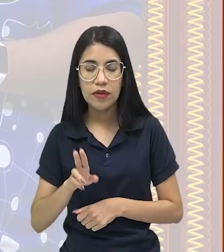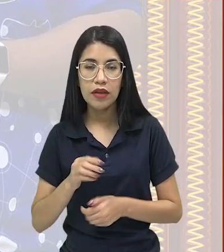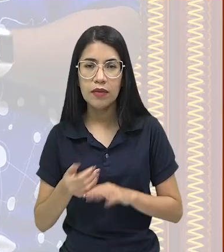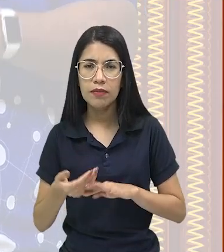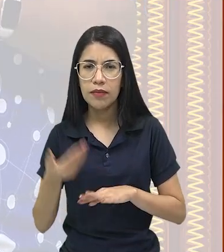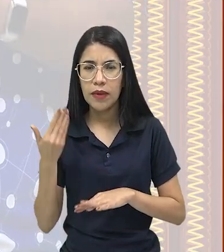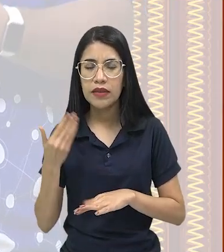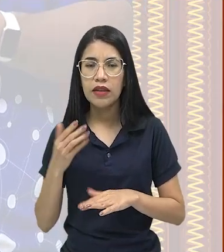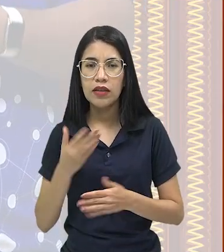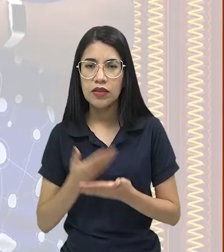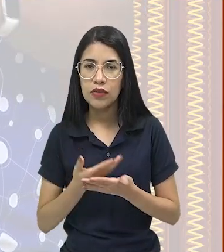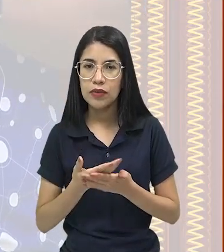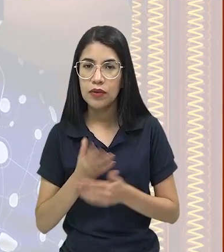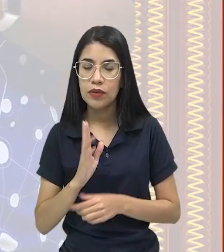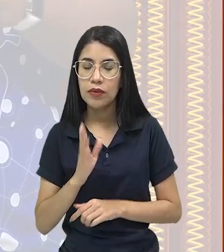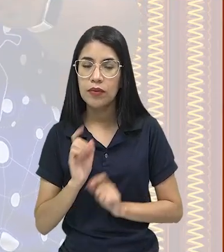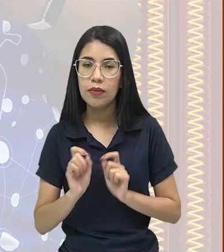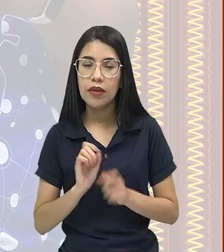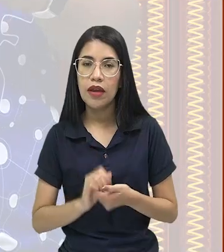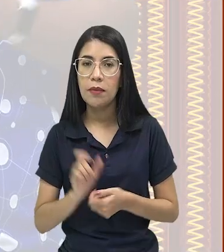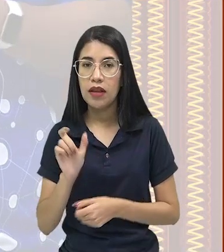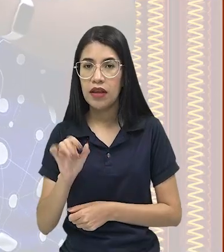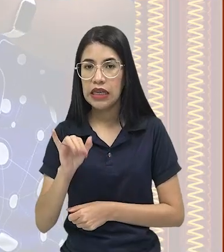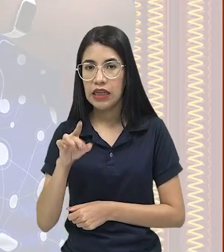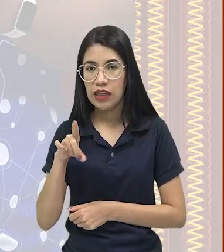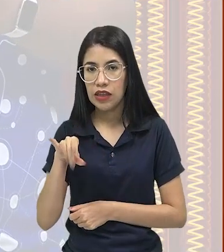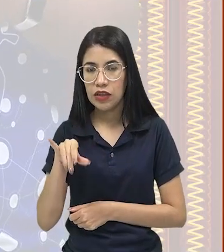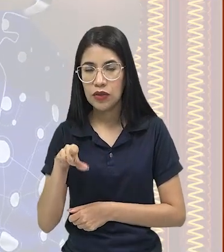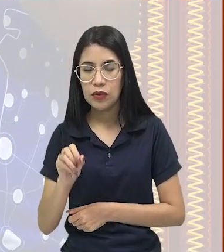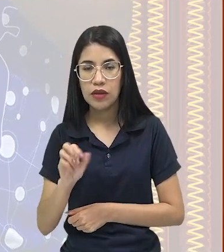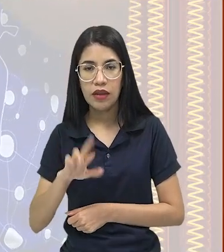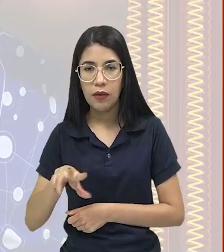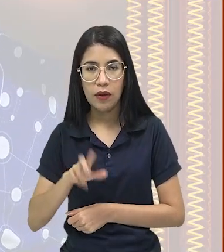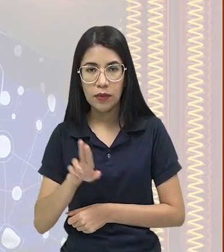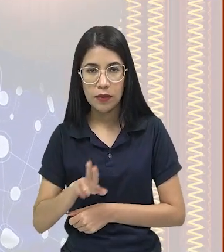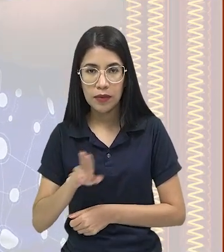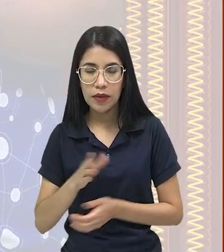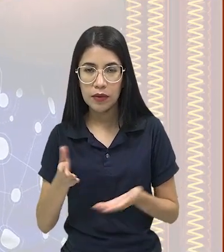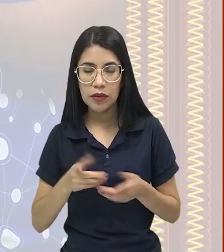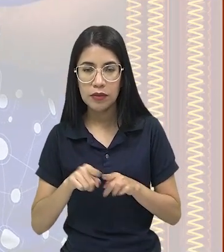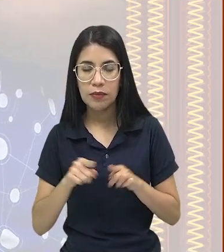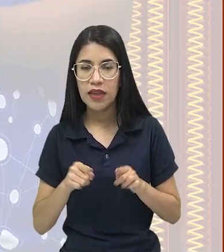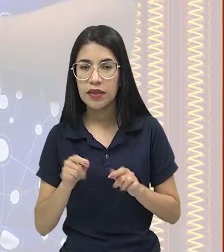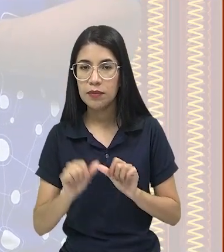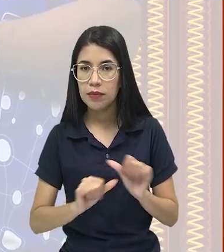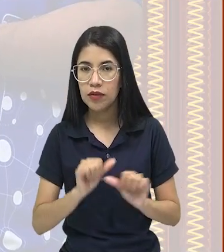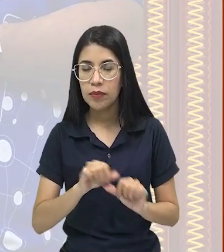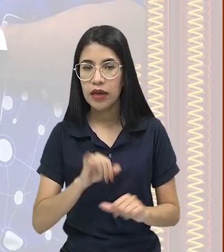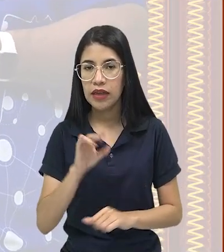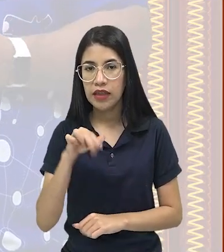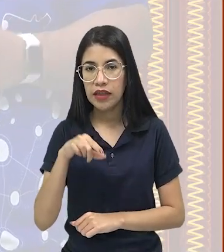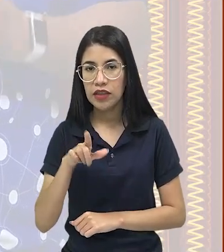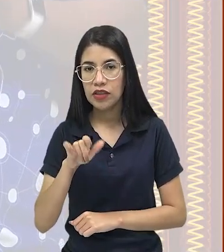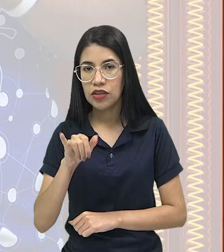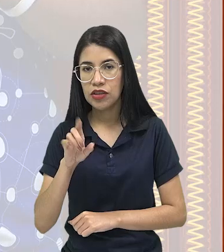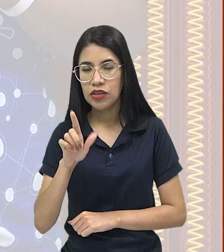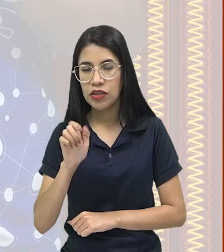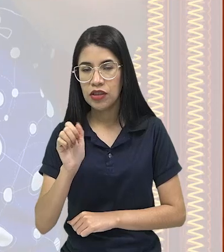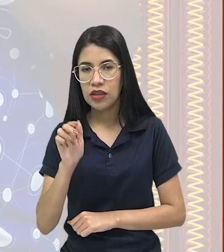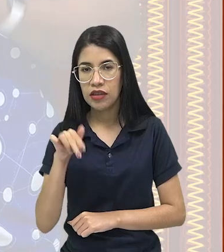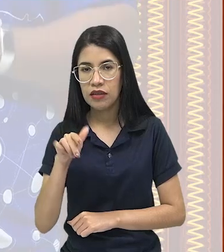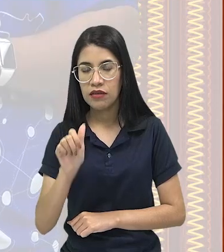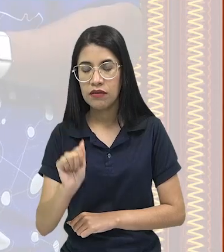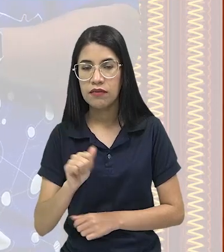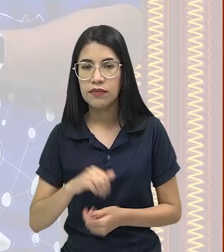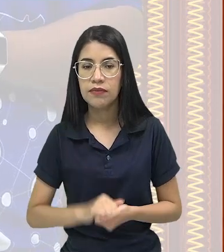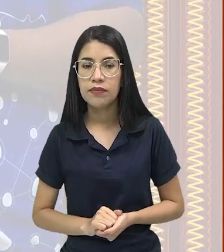verificamos aqui em determinadas aulas que o termo índio não se utiliza mais hoje, não é? Mas o termo indígena. Então vamos lá. Lei de